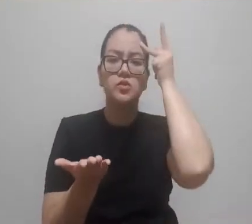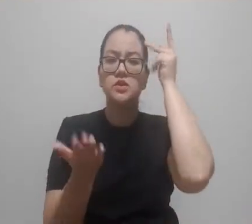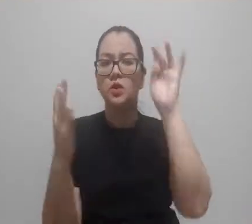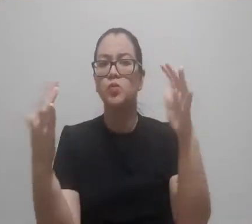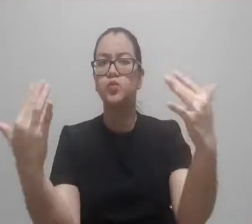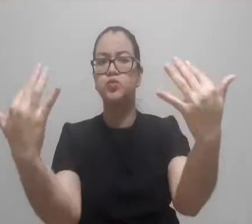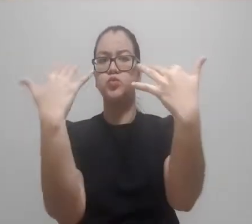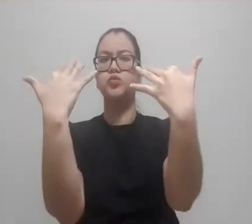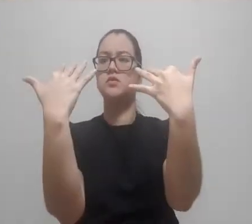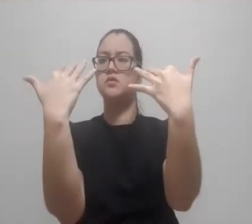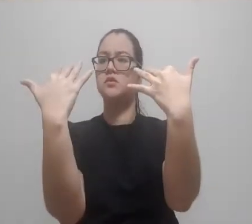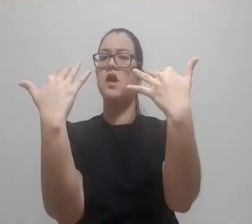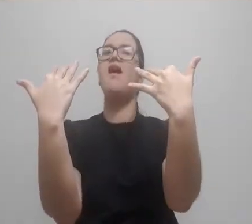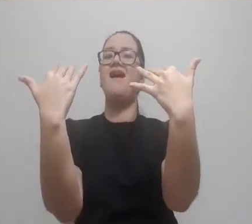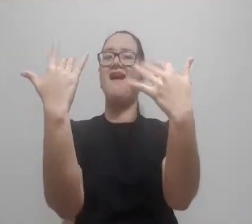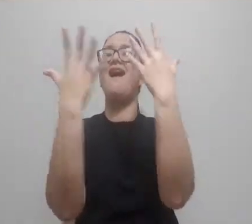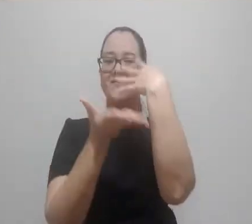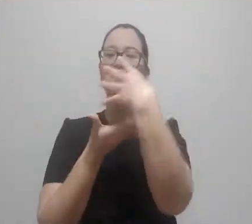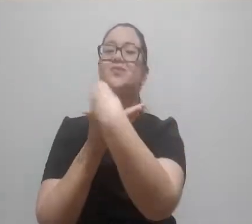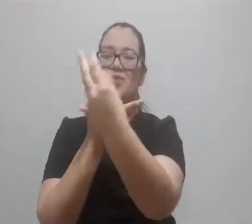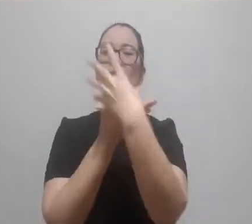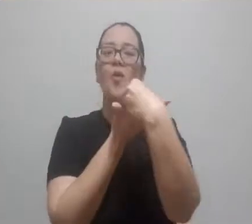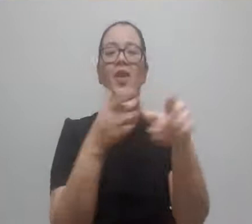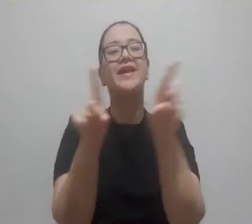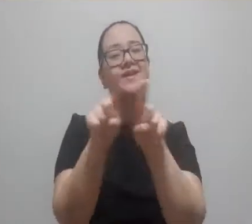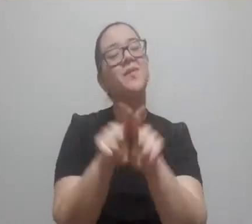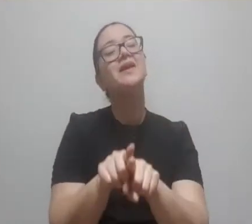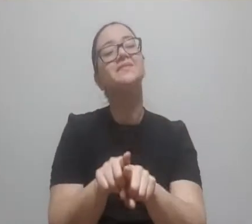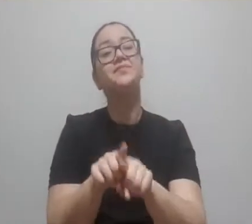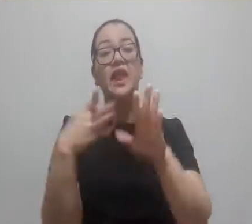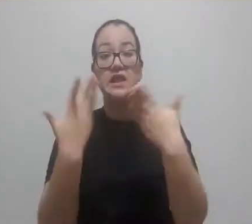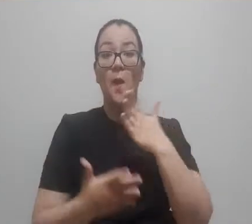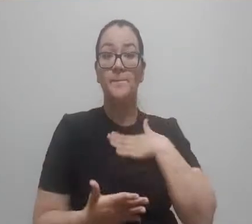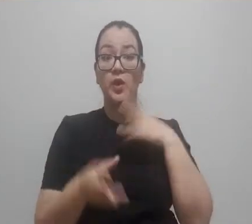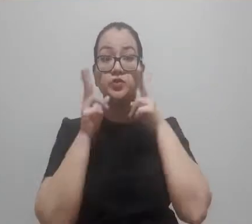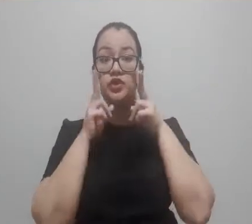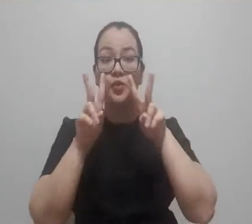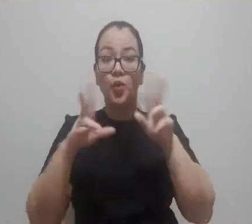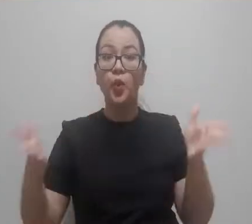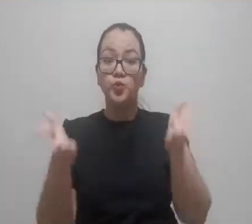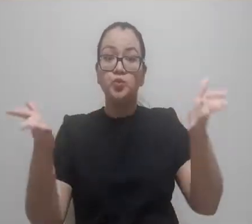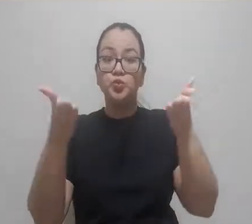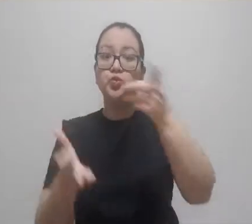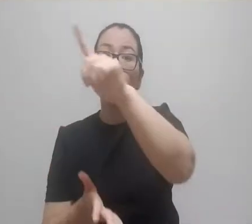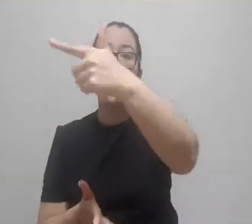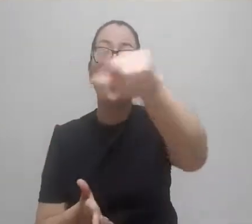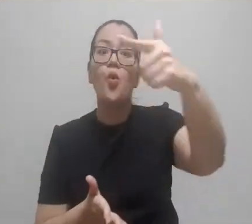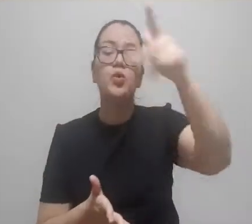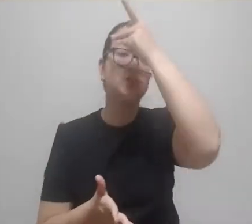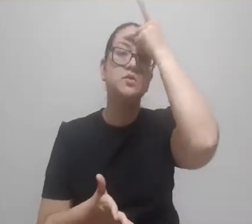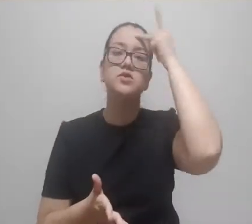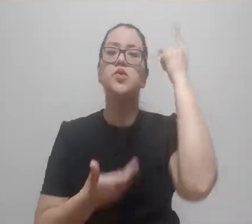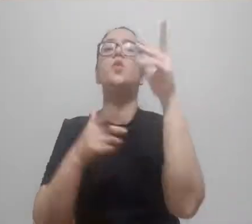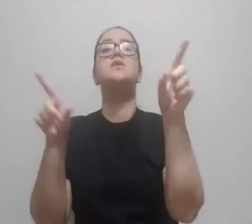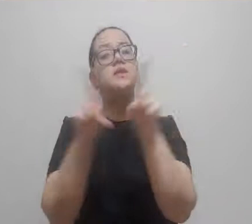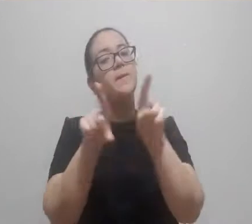fazerem a mesma coisa. O meu testemunho, o meu bom testemunho, a minha vida transformada exalta e glorifica o nome